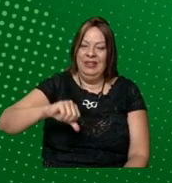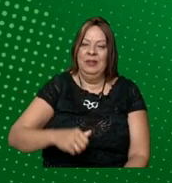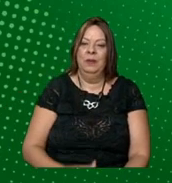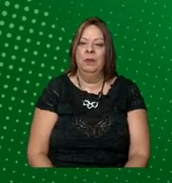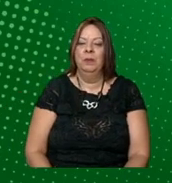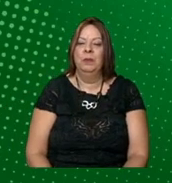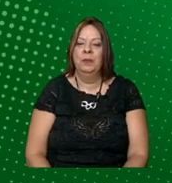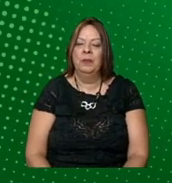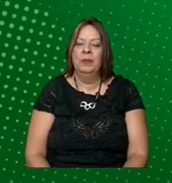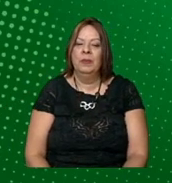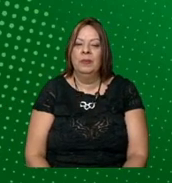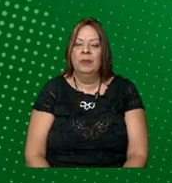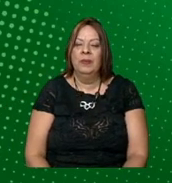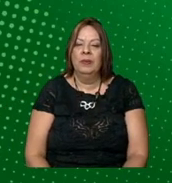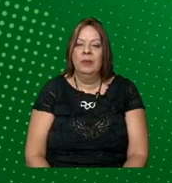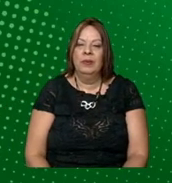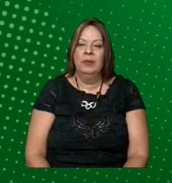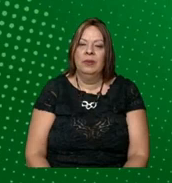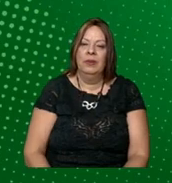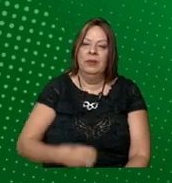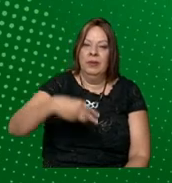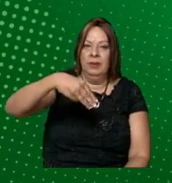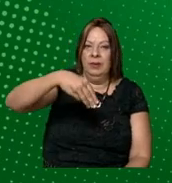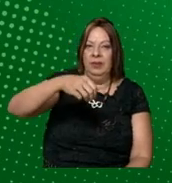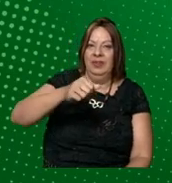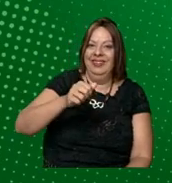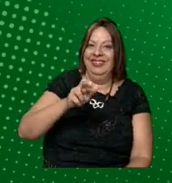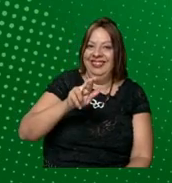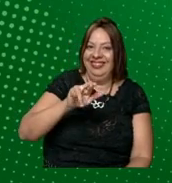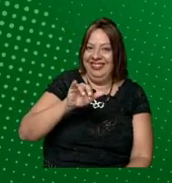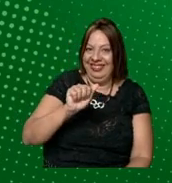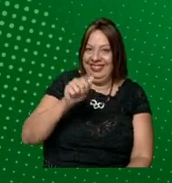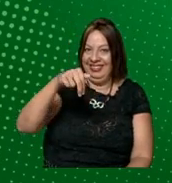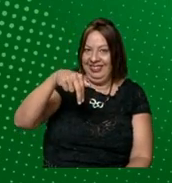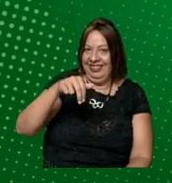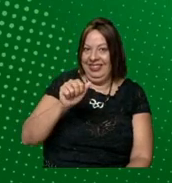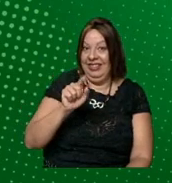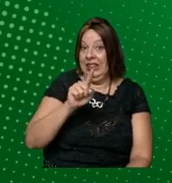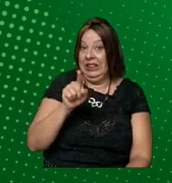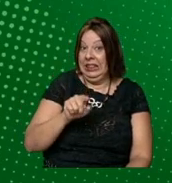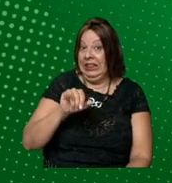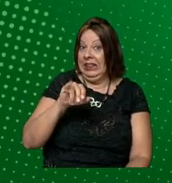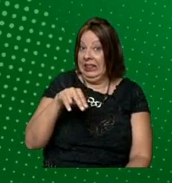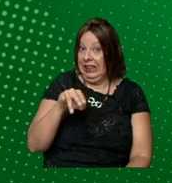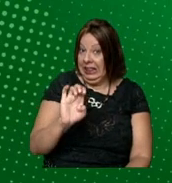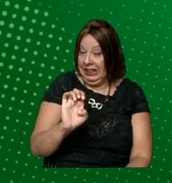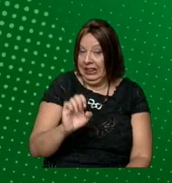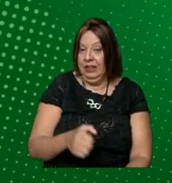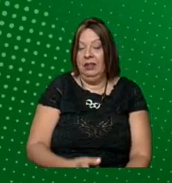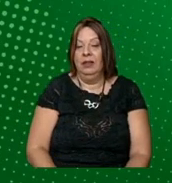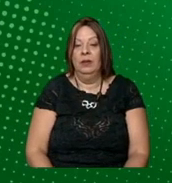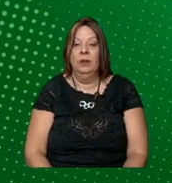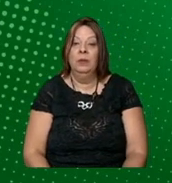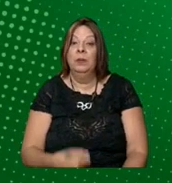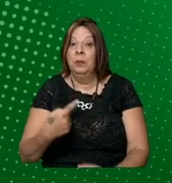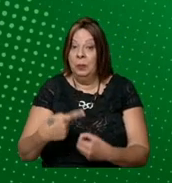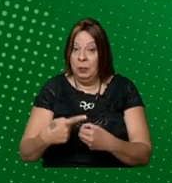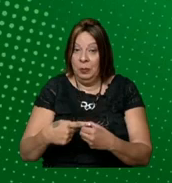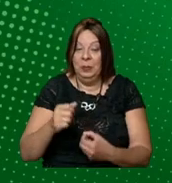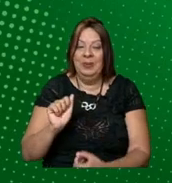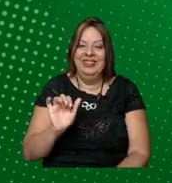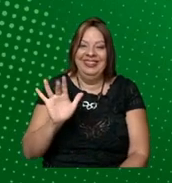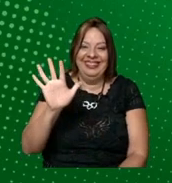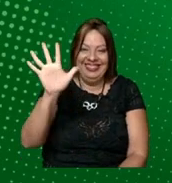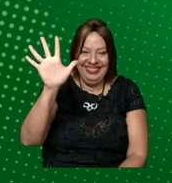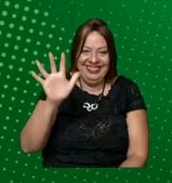405009. 405009 saiu para Maria Naziene, ela que também é da cidade de